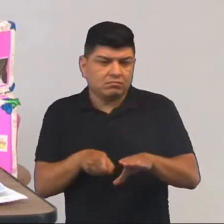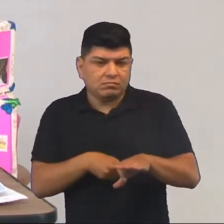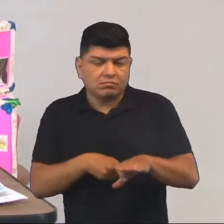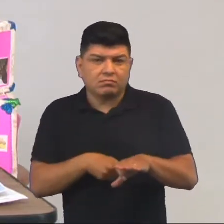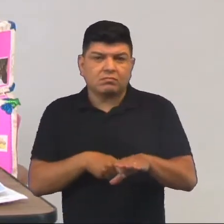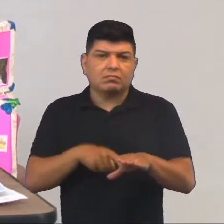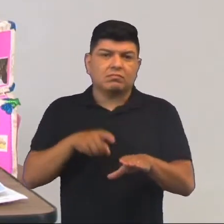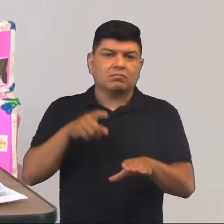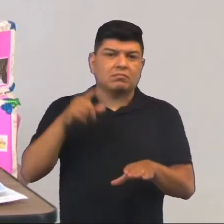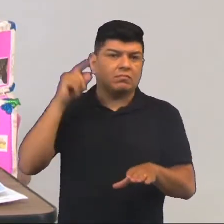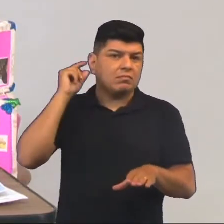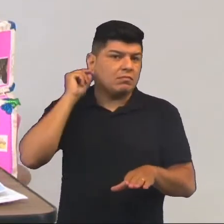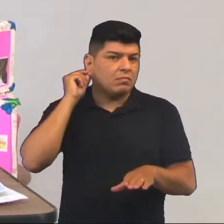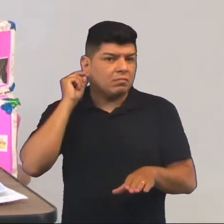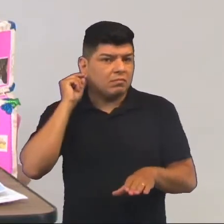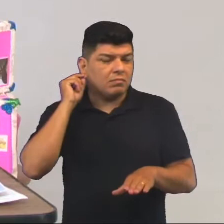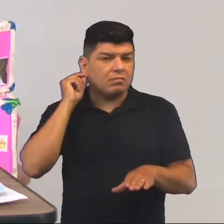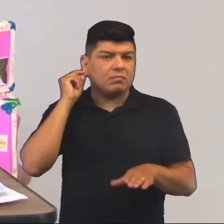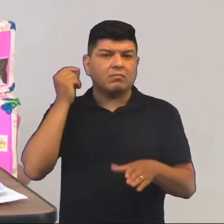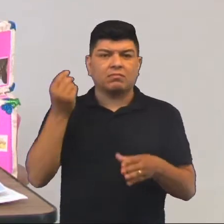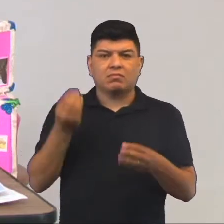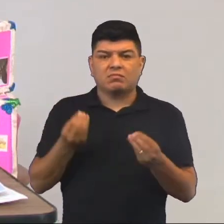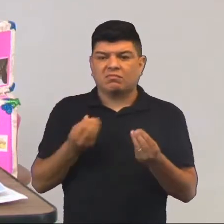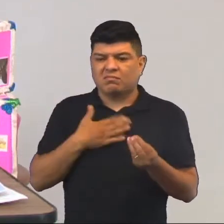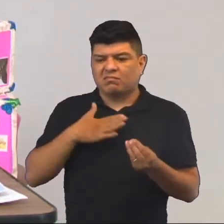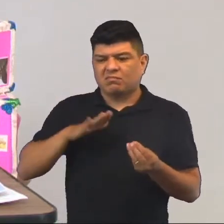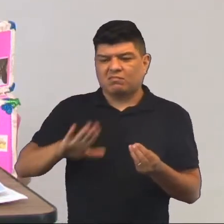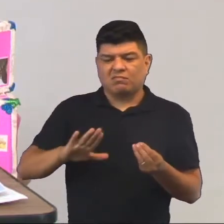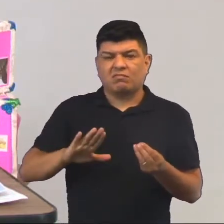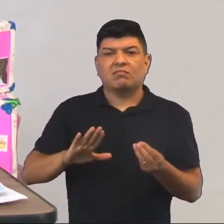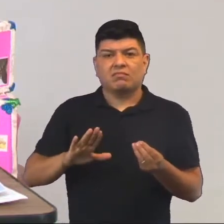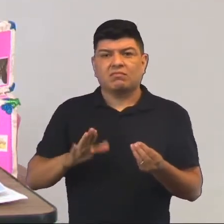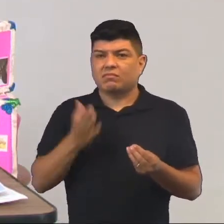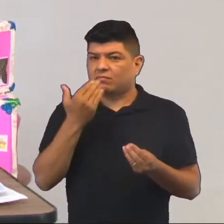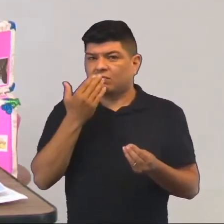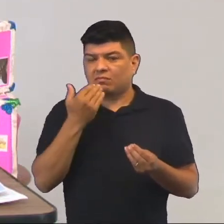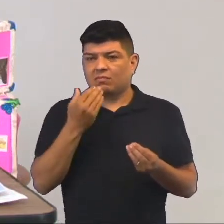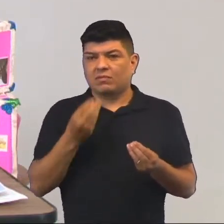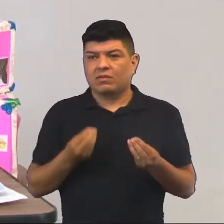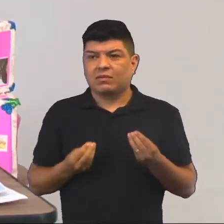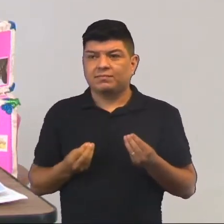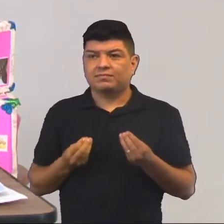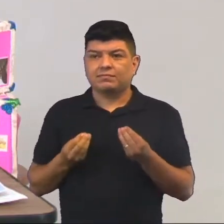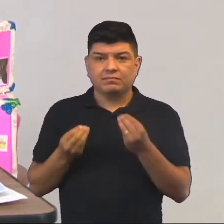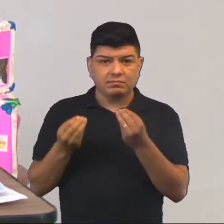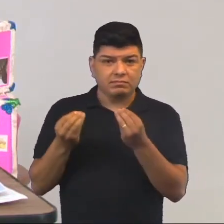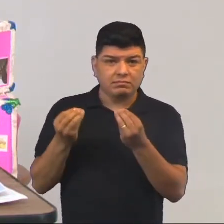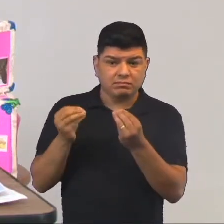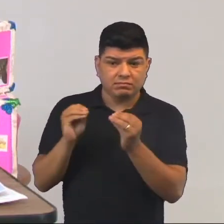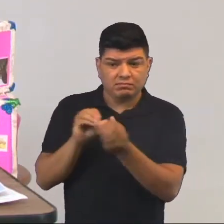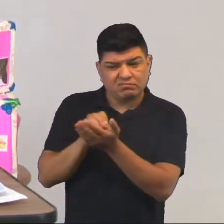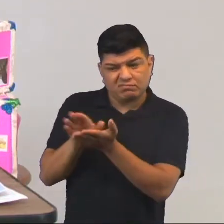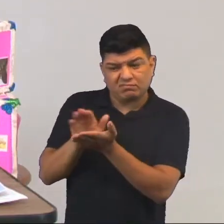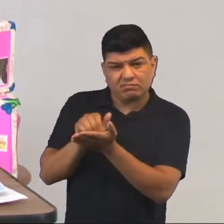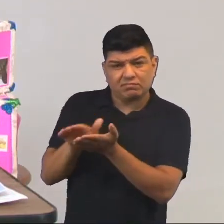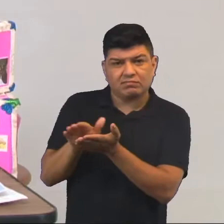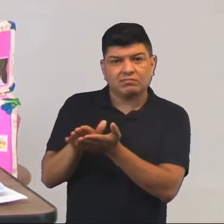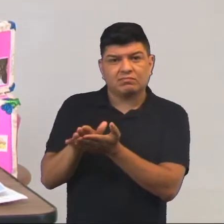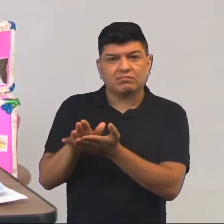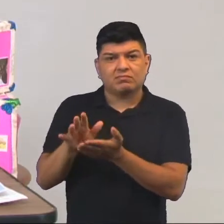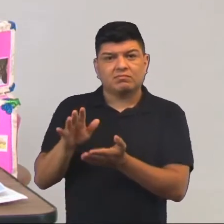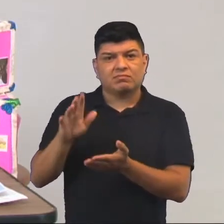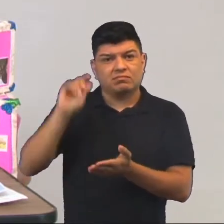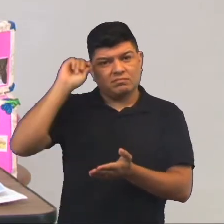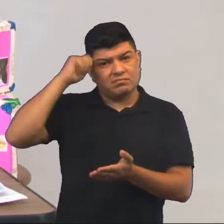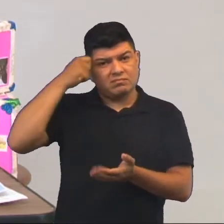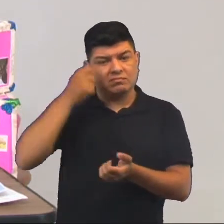porco, a orelha, certo? Essas partes que eles não gostavam muito de consumir. Então, essa parte era dada